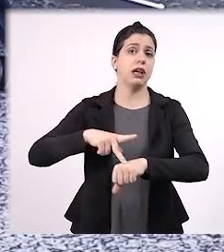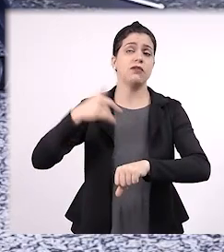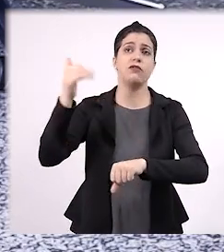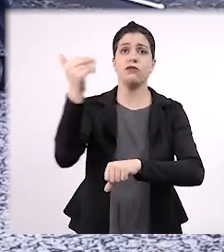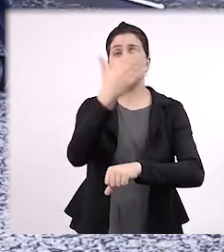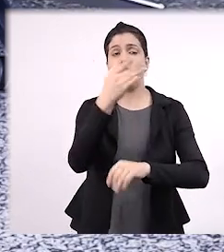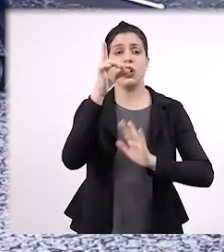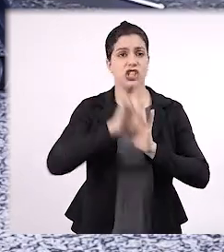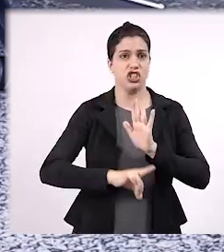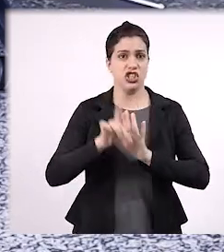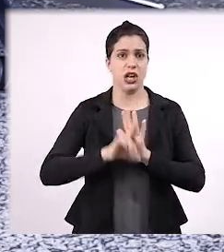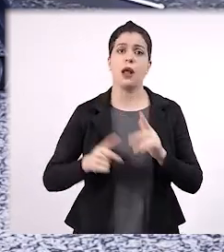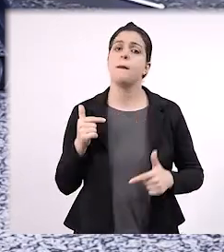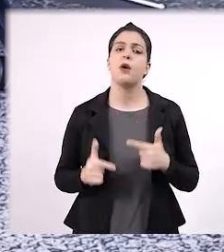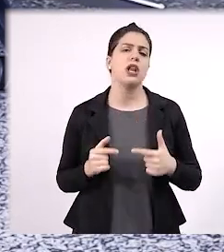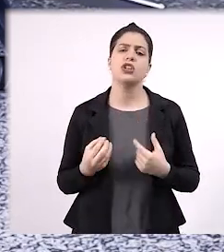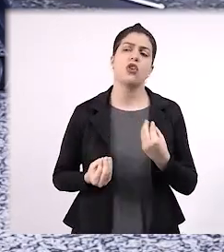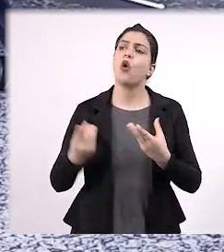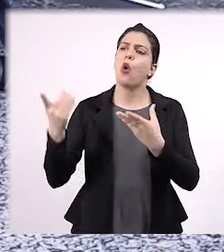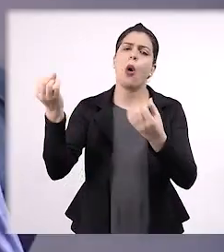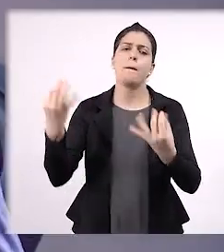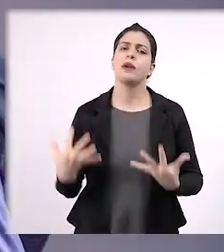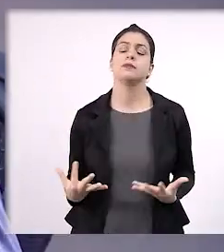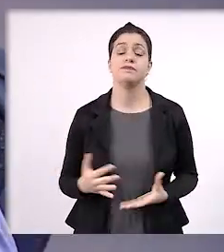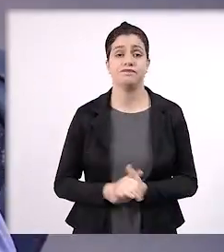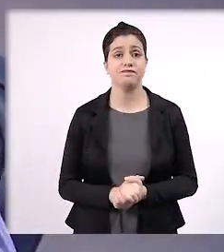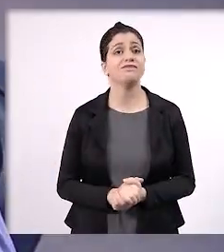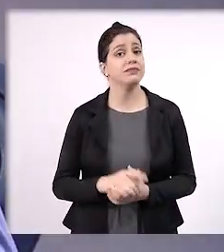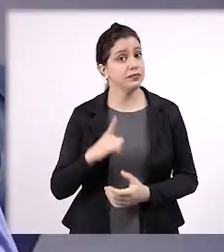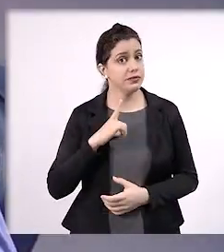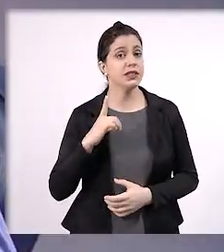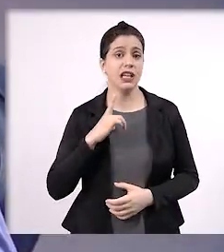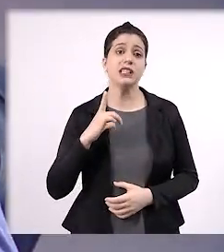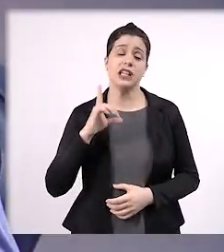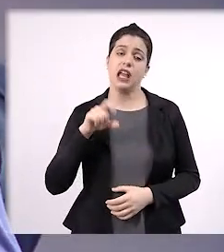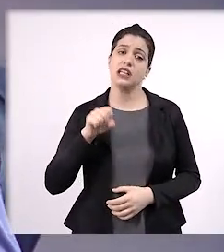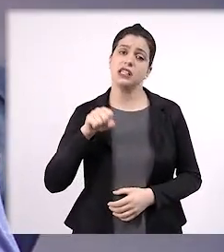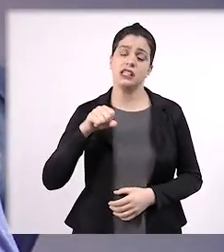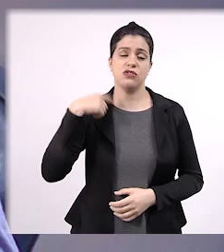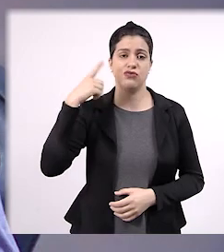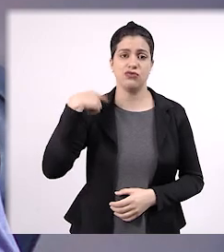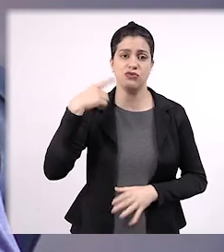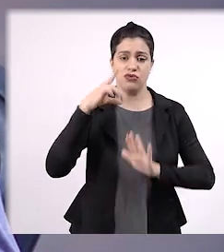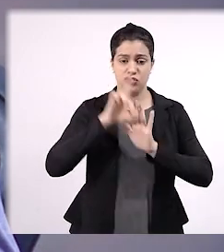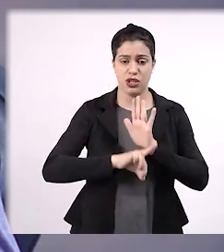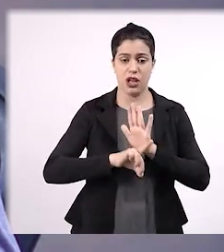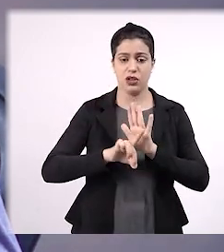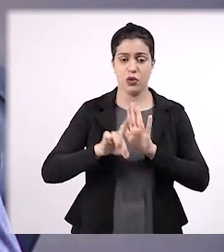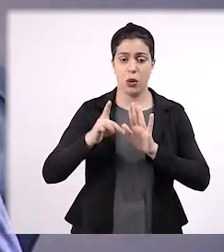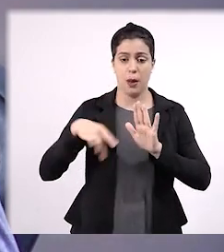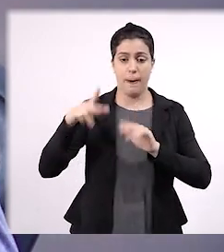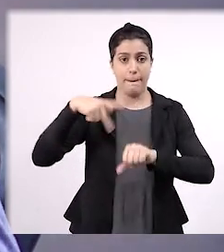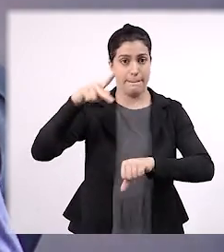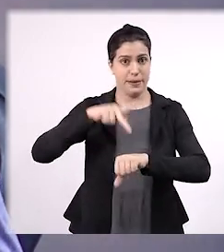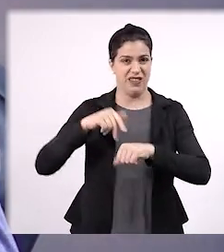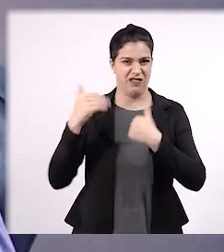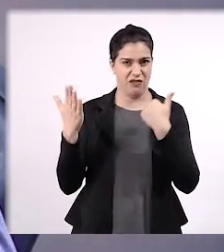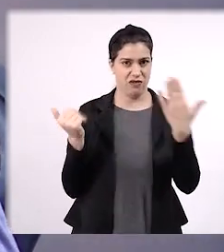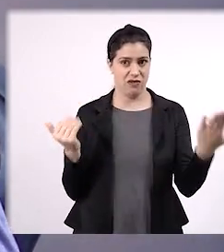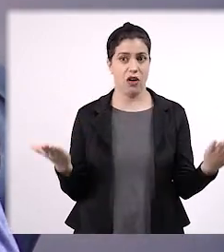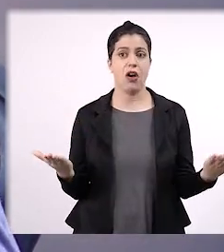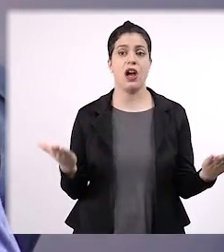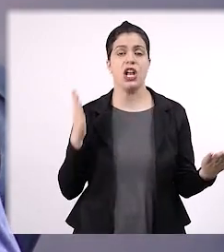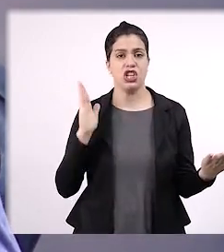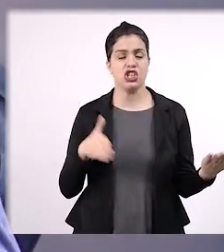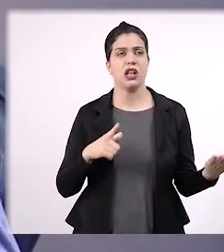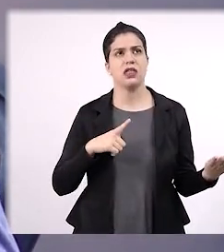internacional exerce nesse tipo de política? O que a gente pode falar? O direito internacional ele traz também uma contribuição para a temática. Já existe